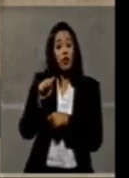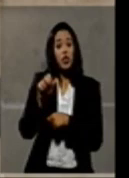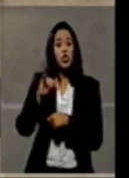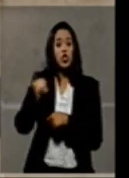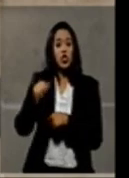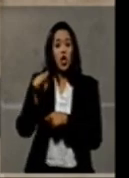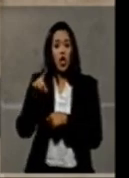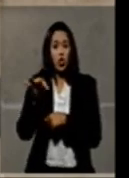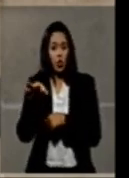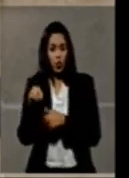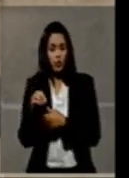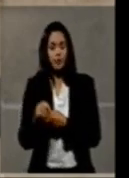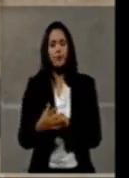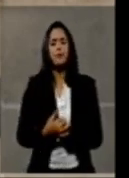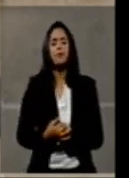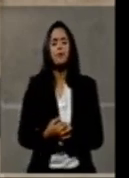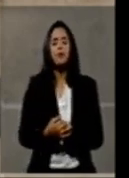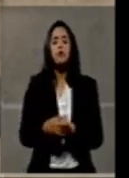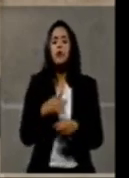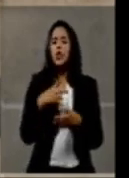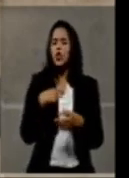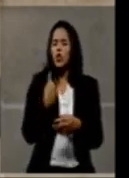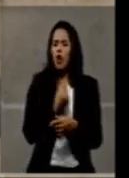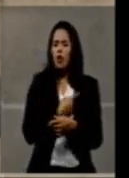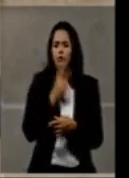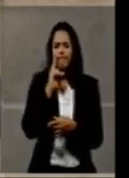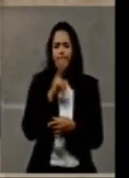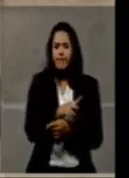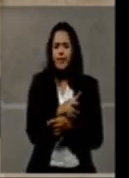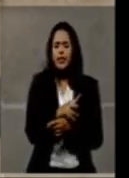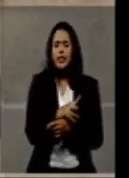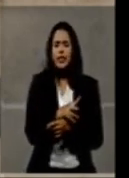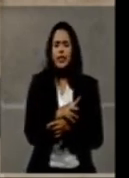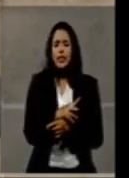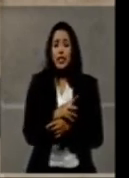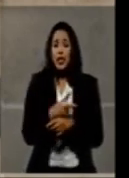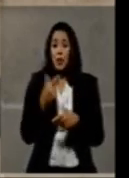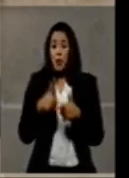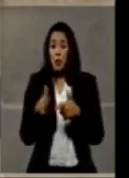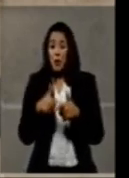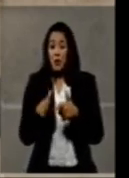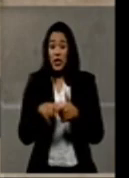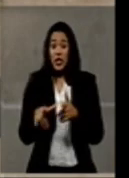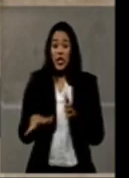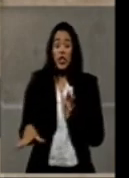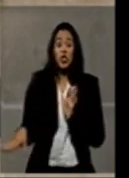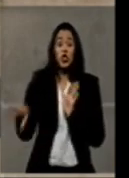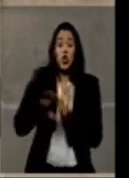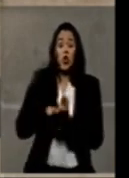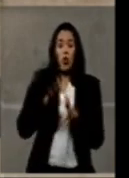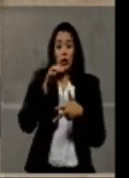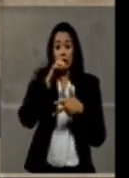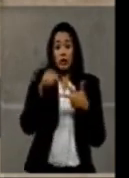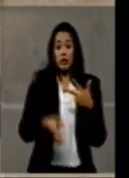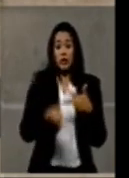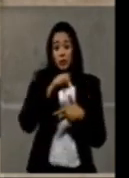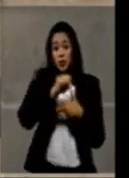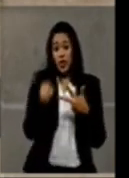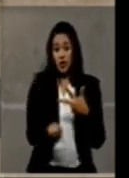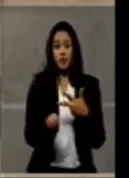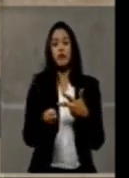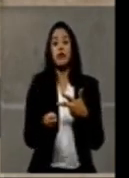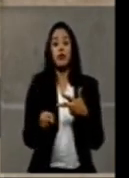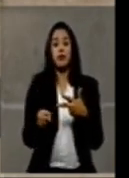ao terremoto institucional que atingiu os poderes e abalou os alicerces da república mas